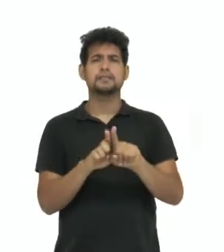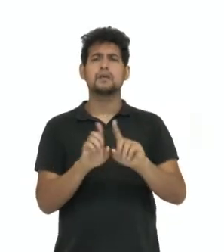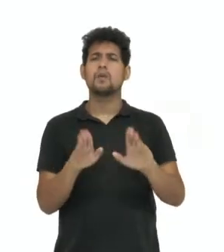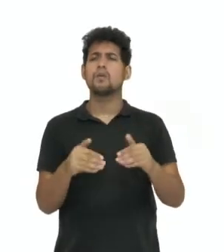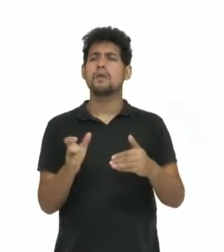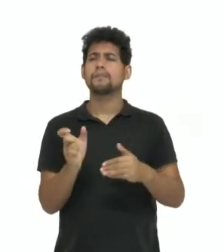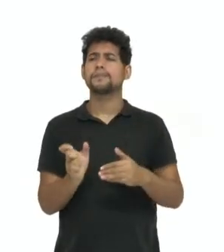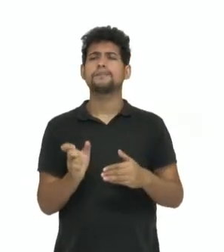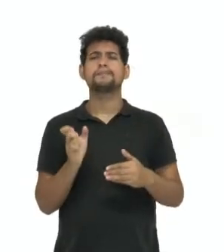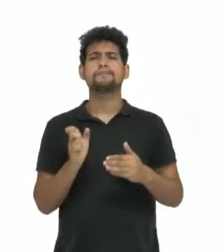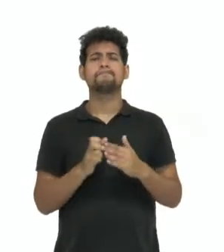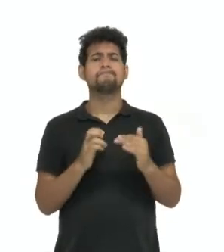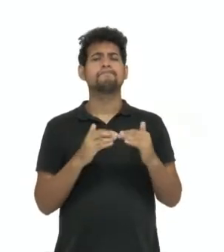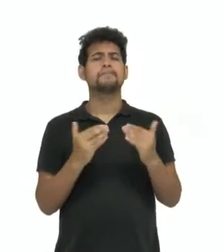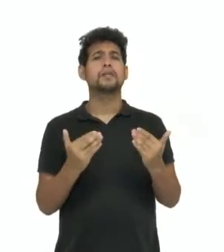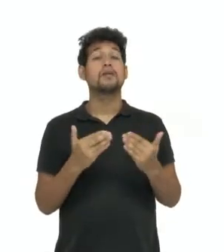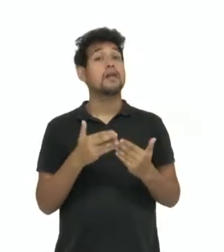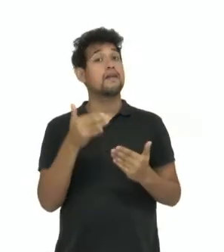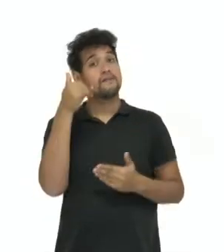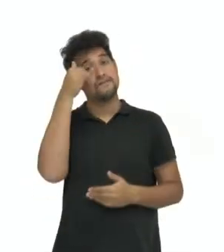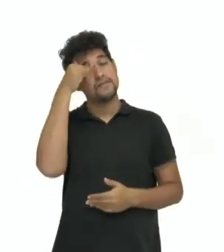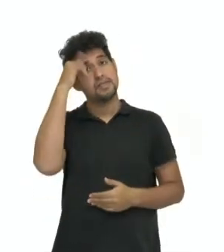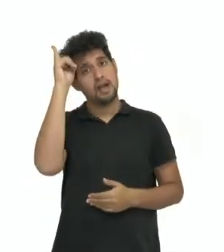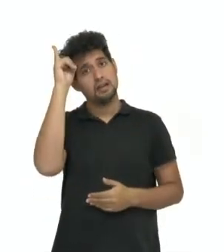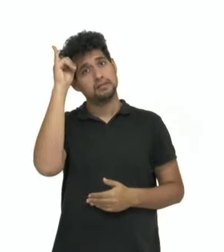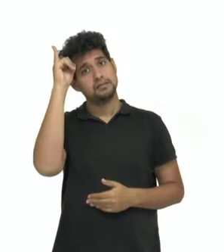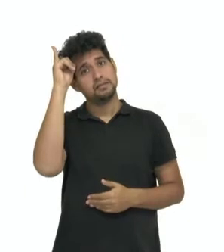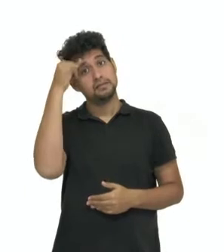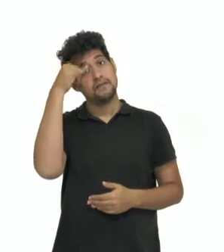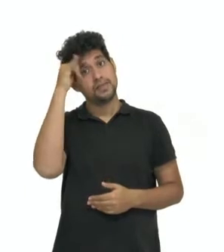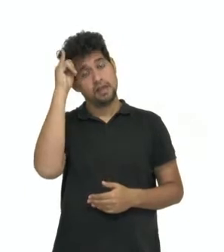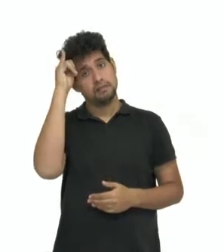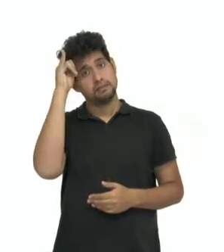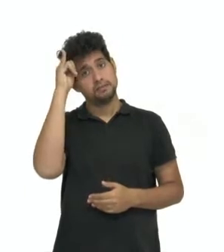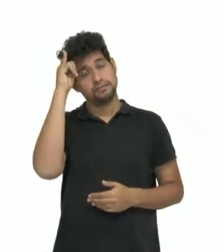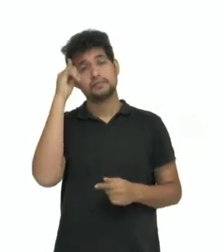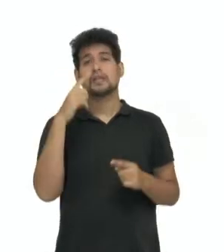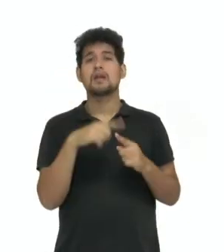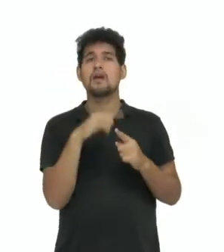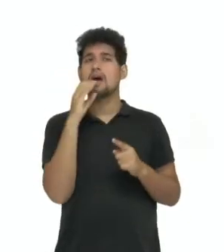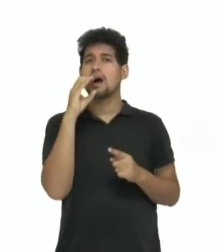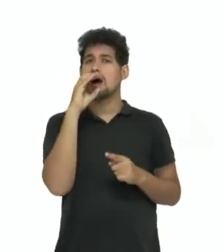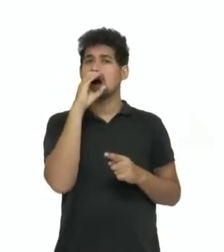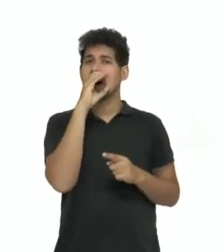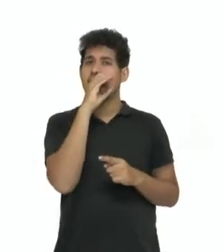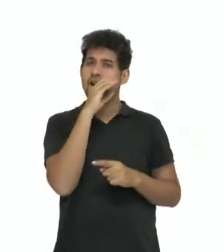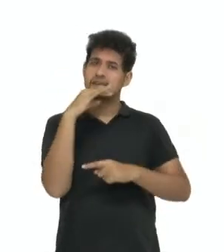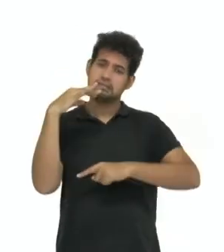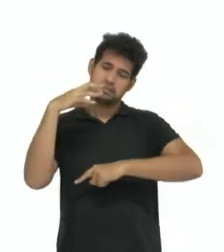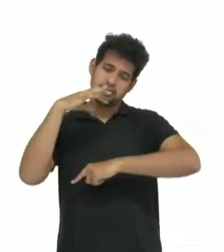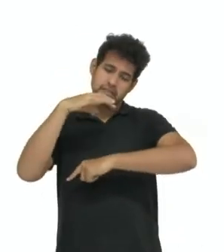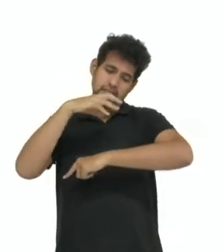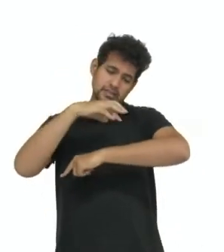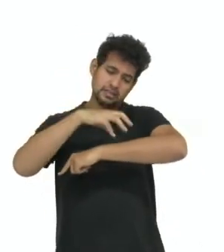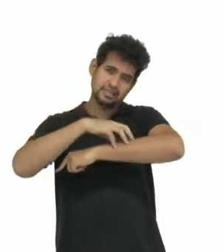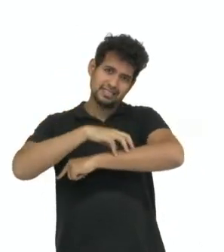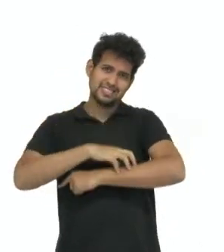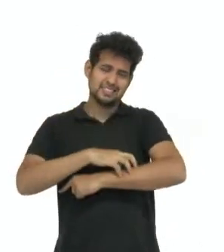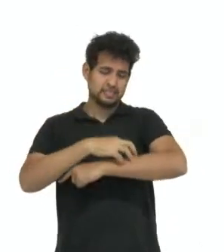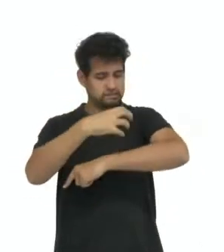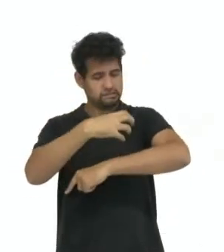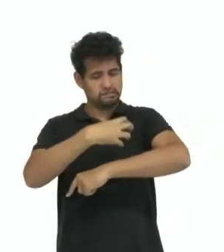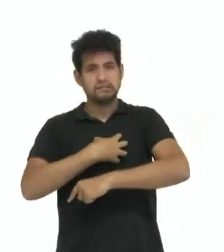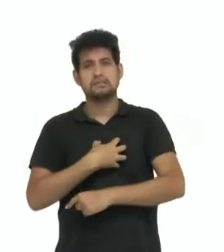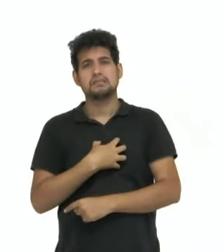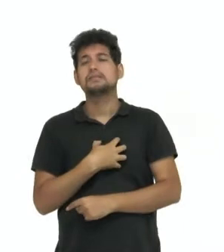função? Bem, uma das funções é evitar ali, né? Que o calor vai se dissipando ali da superfície da